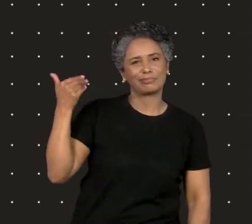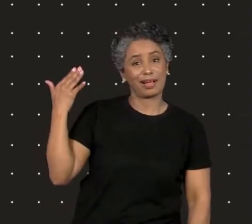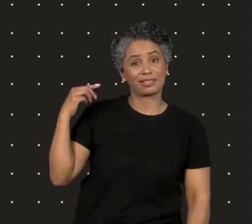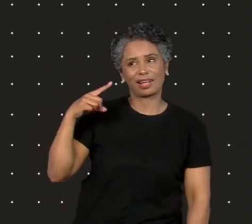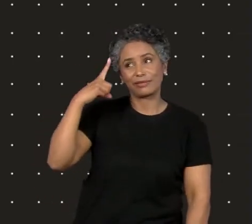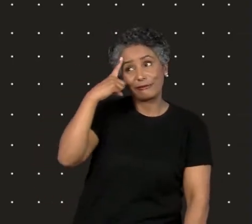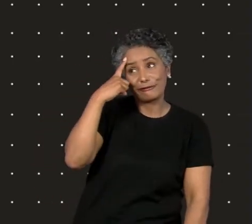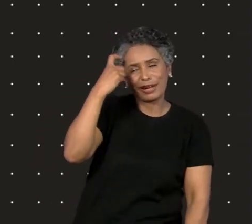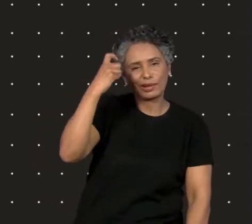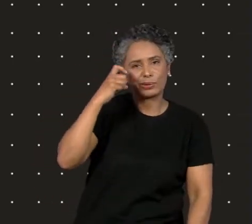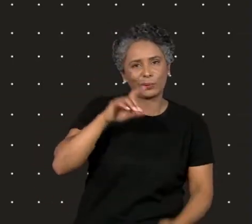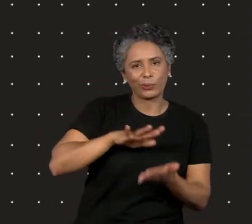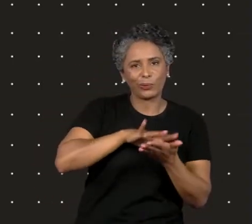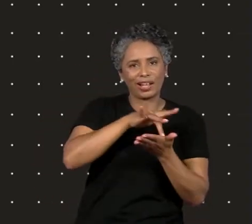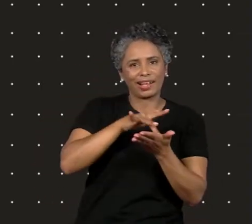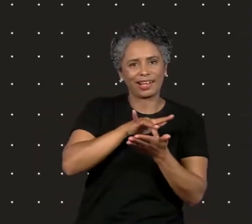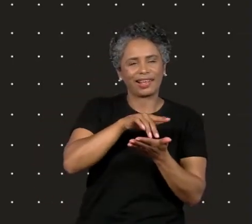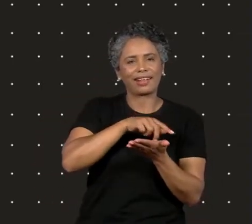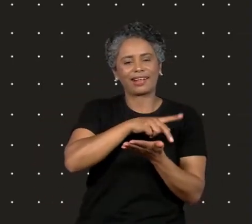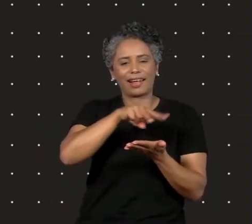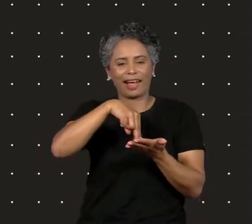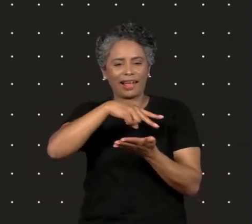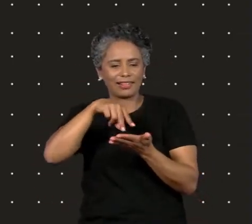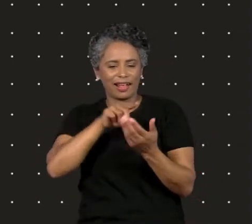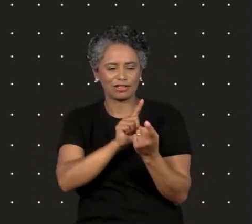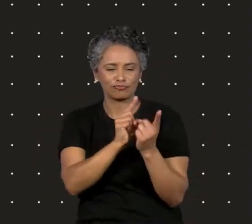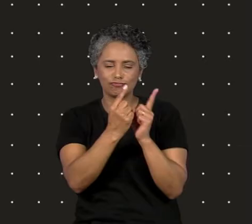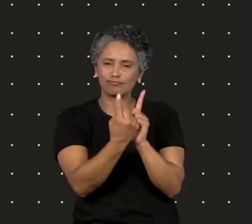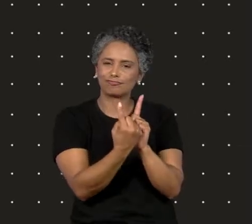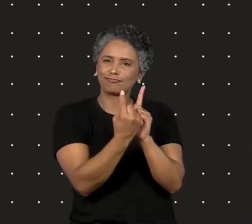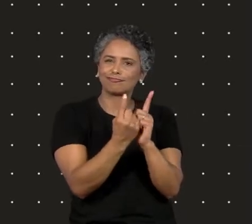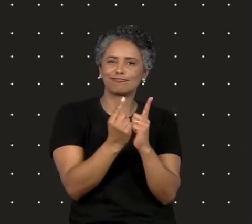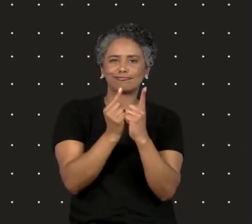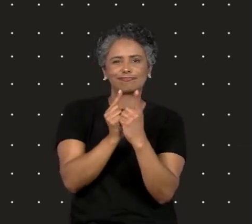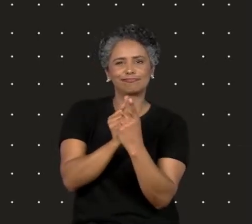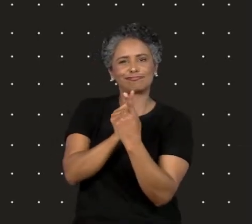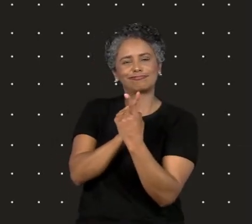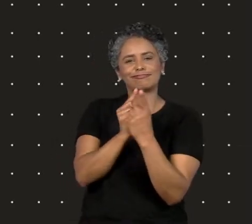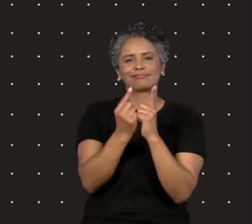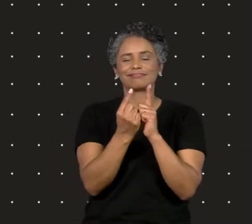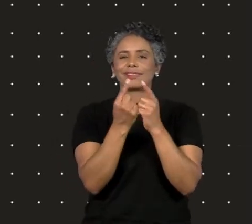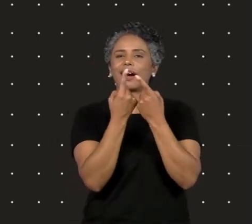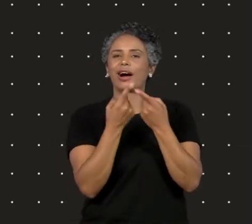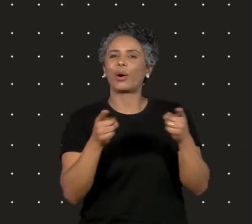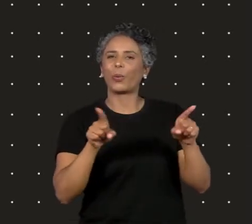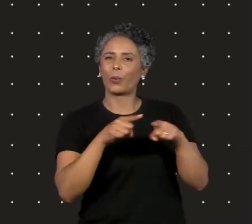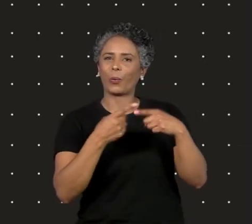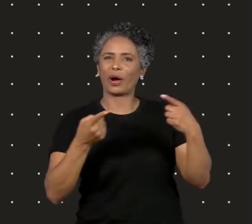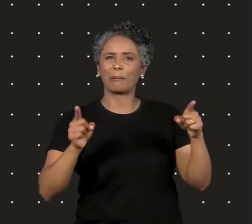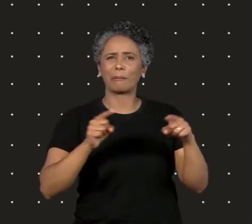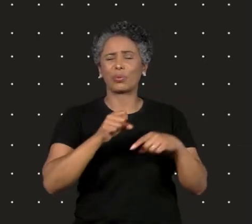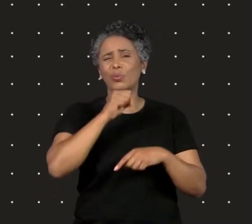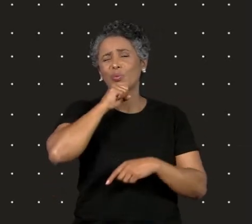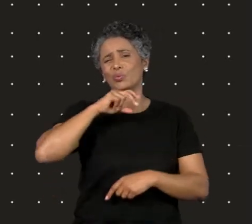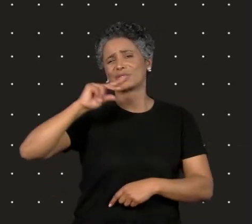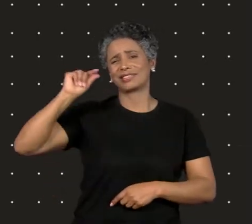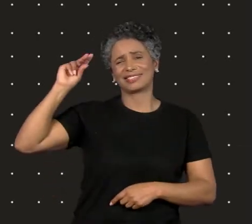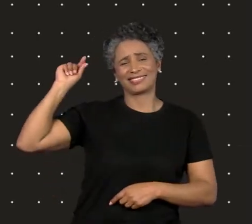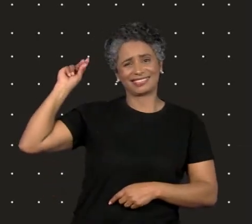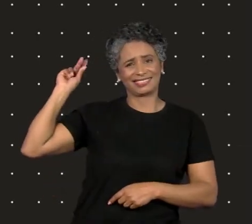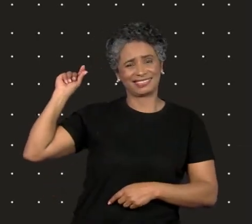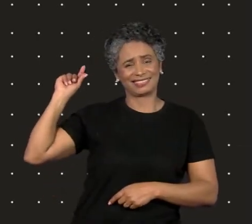era do Sérgio de Pá, sobre a música de Tchaikovsky. Até